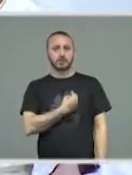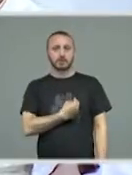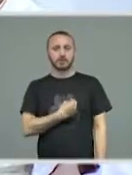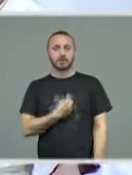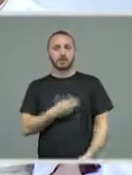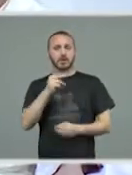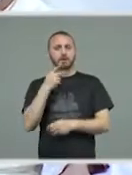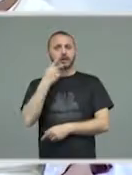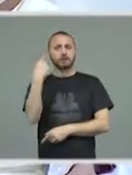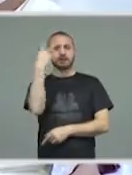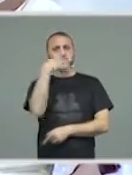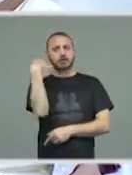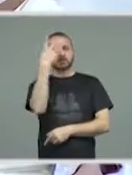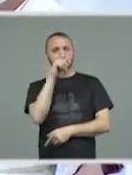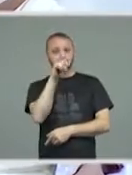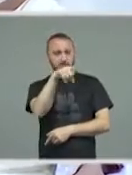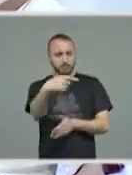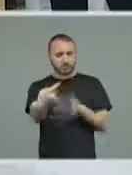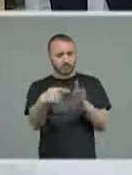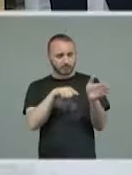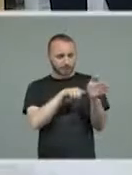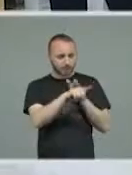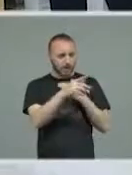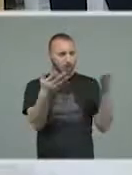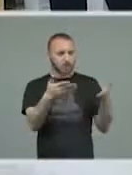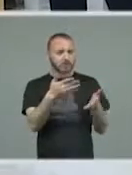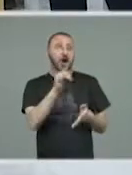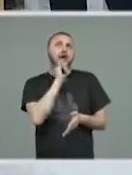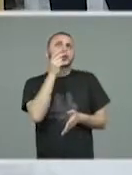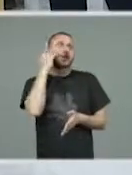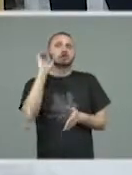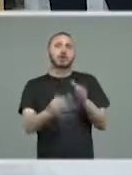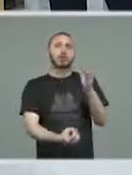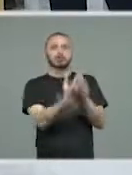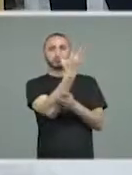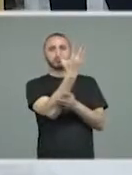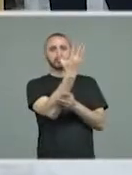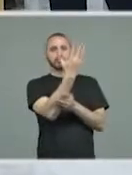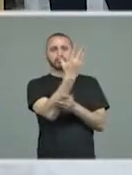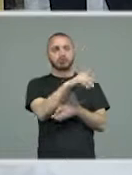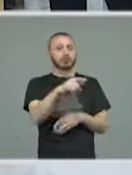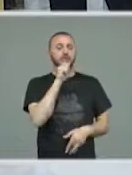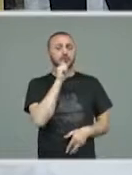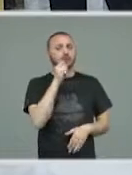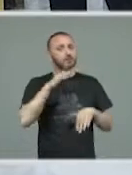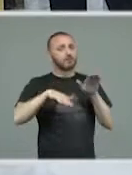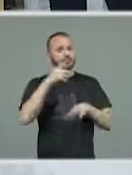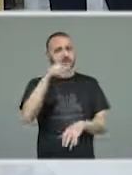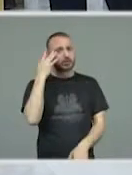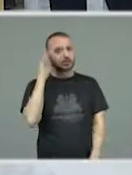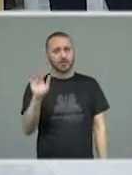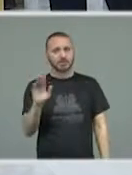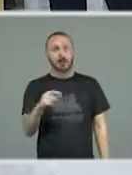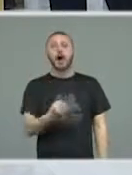Eu diria que às 24 horas, se você perguntar hoje, eu não sei os frutos, talvez você não saiba, um ou